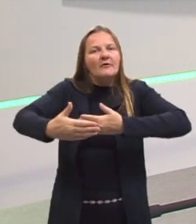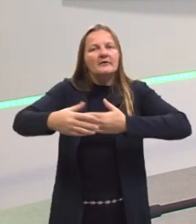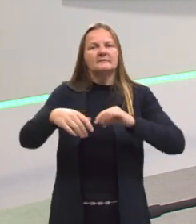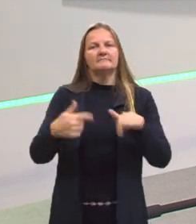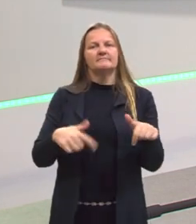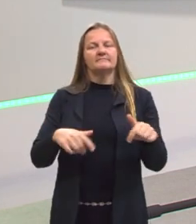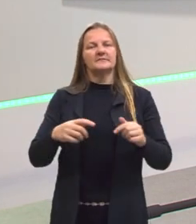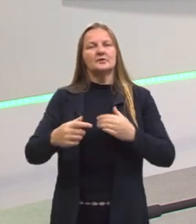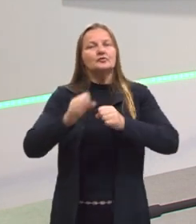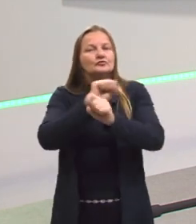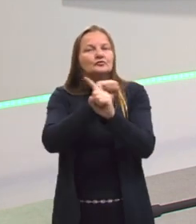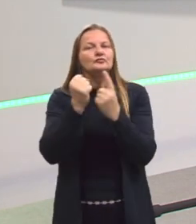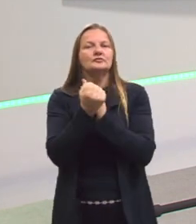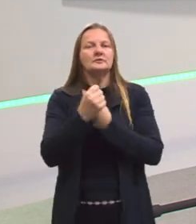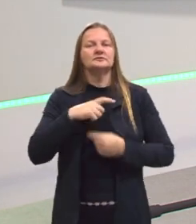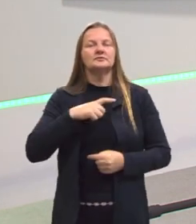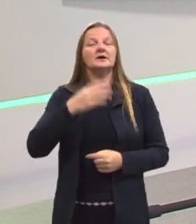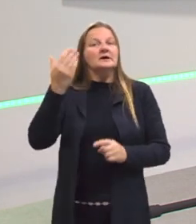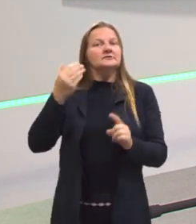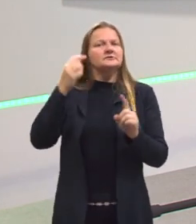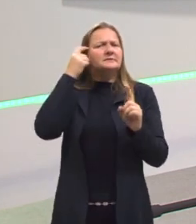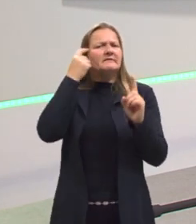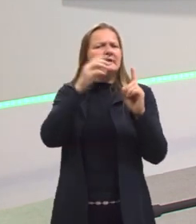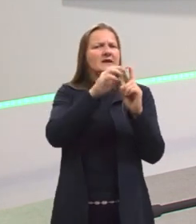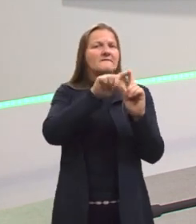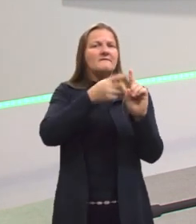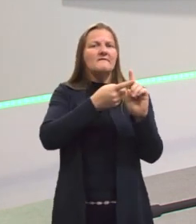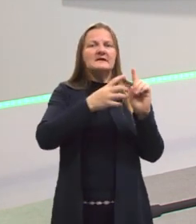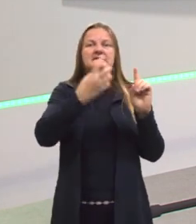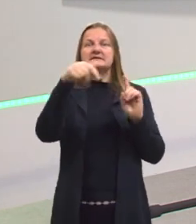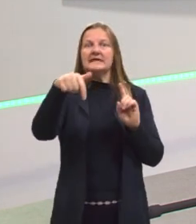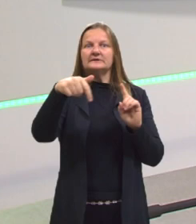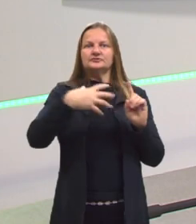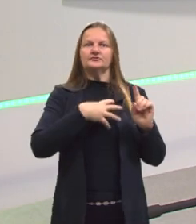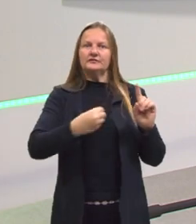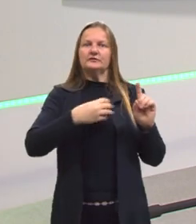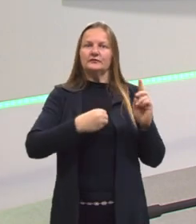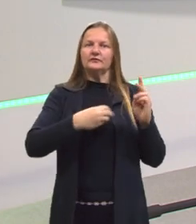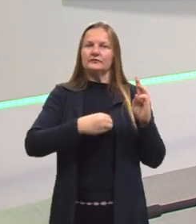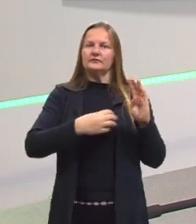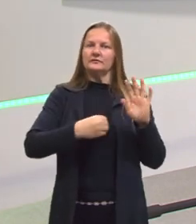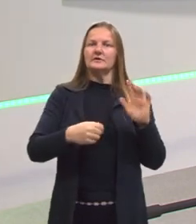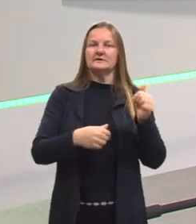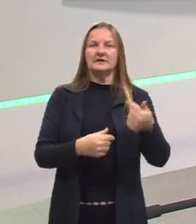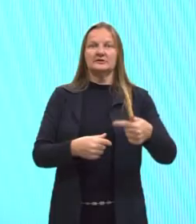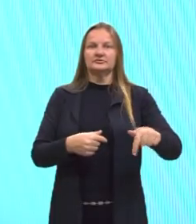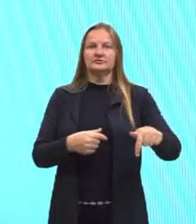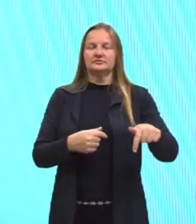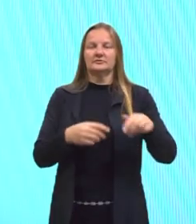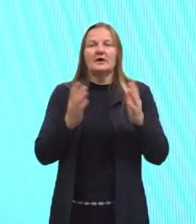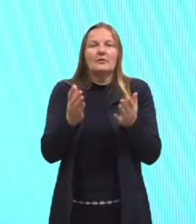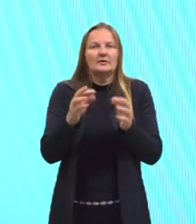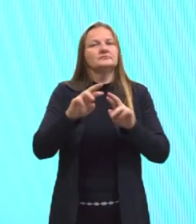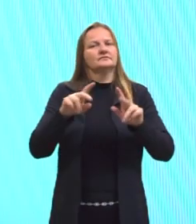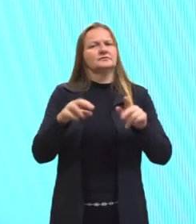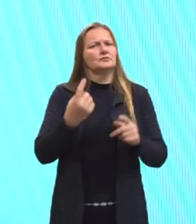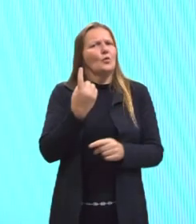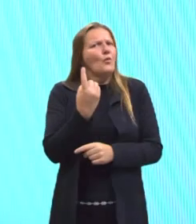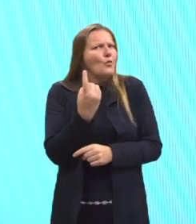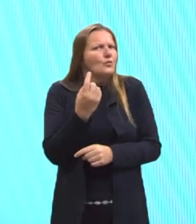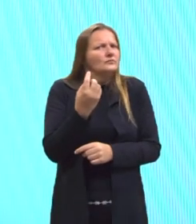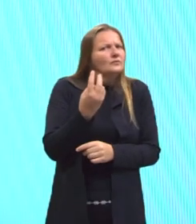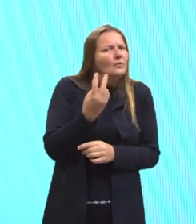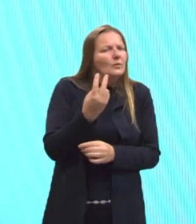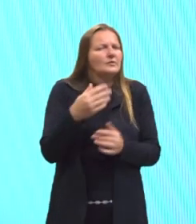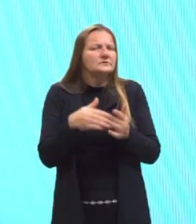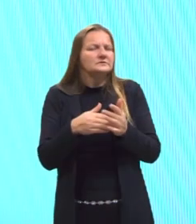vez de eu ter sete eu tenho um ou dois ali vou dar uma qualidade melhor né aquela coisa toda então a taxa de fecundidade ela baixa